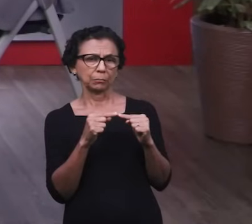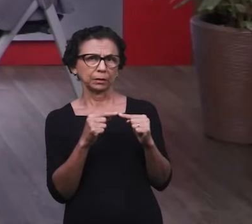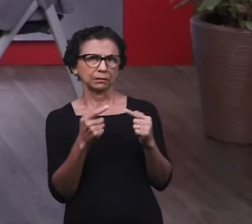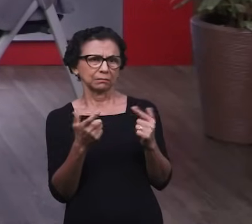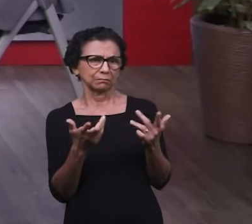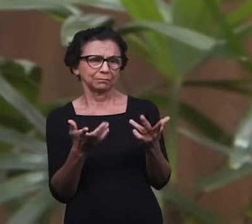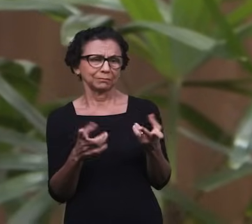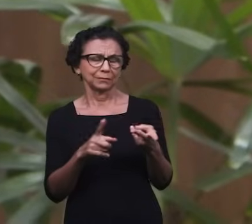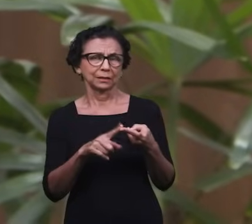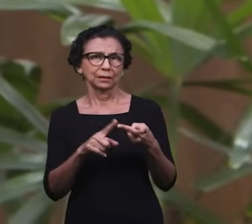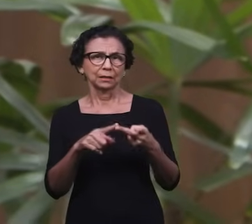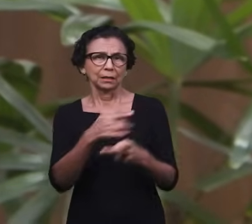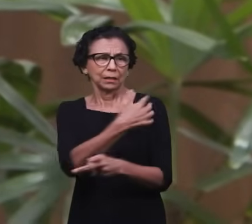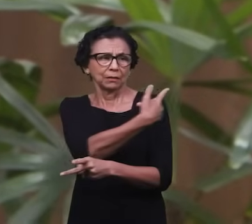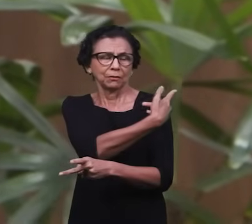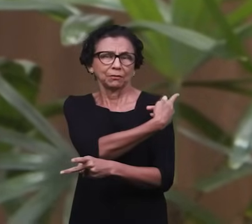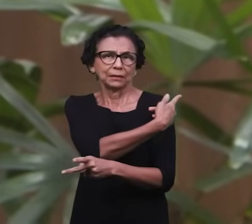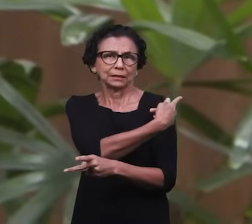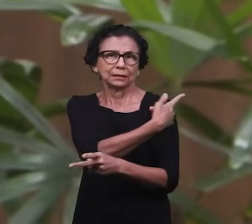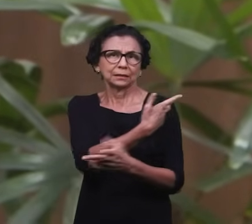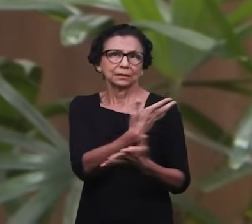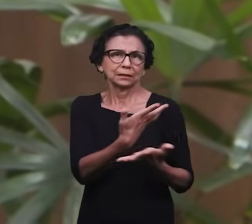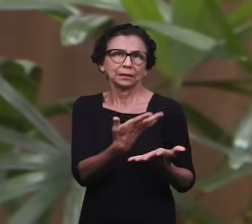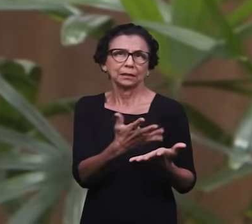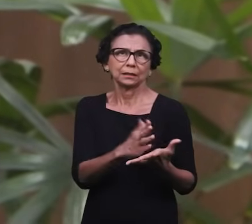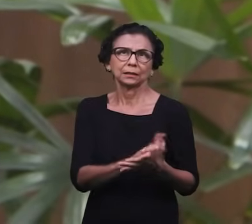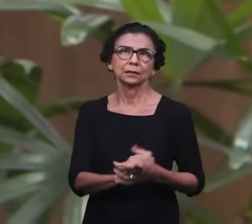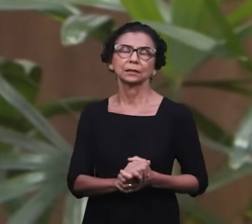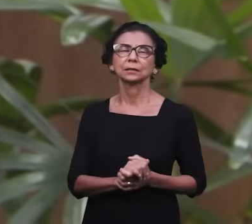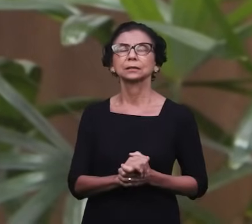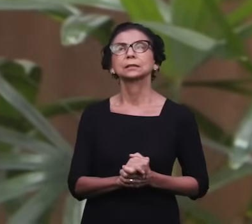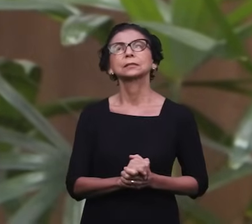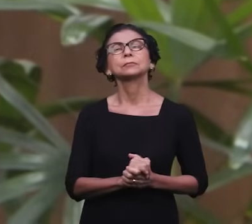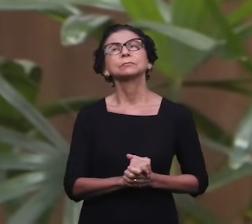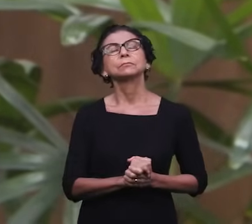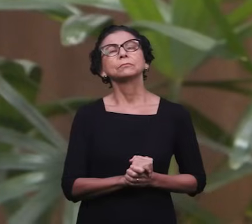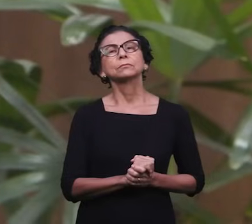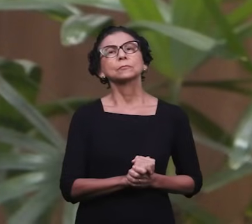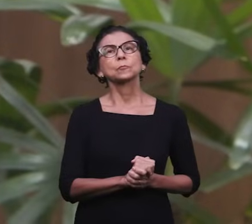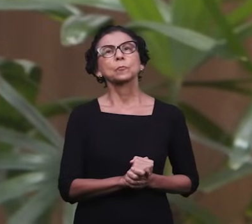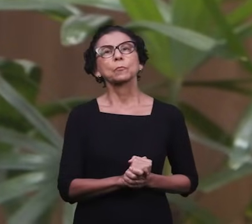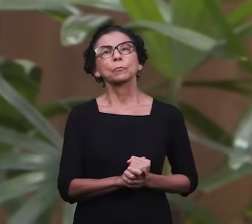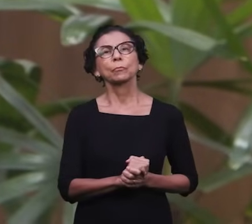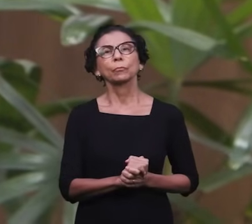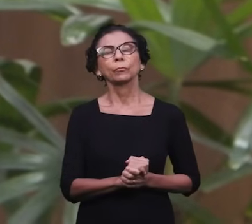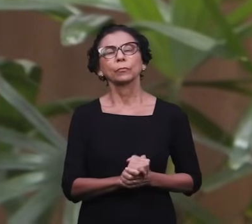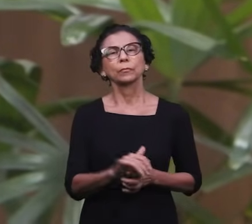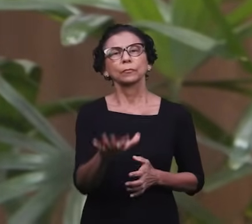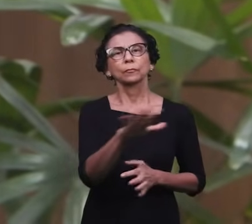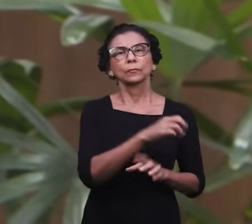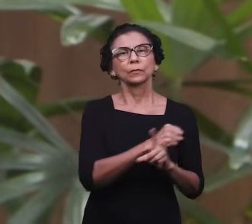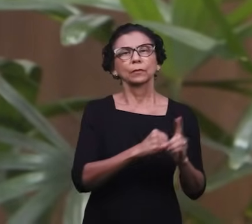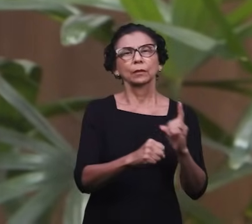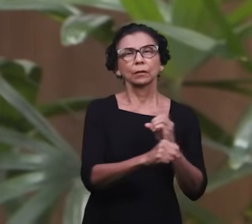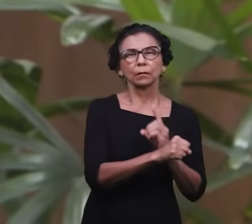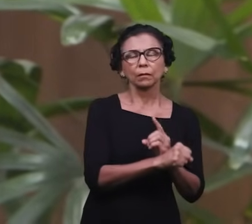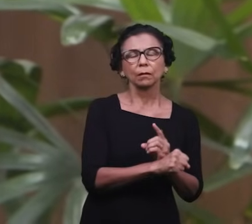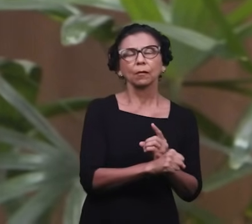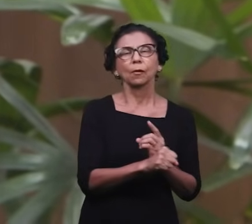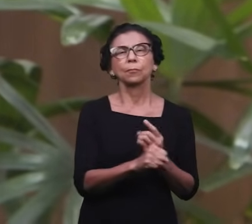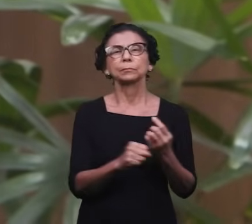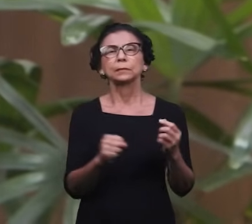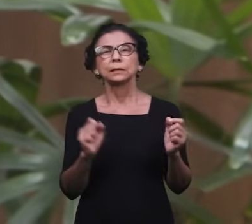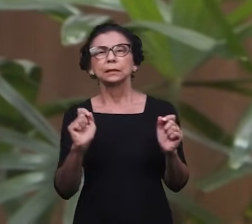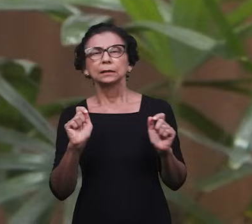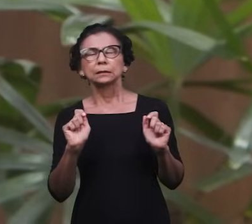que é oriundo de vacina, referente à etiologia, tem muitos mitos, de como a criança se comporta, o que